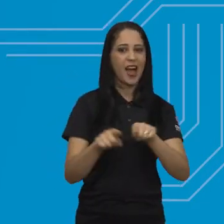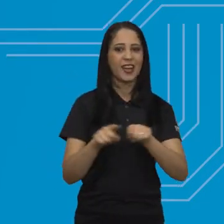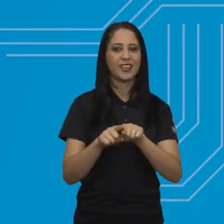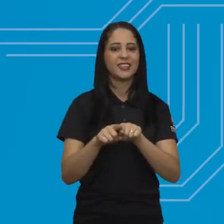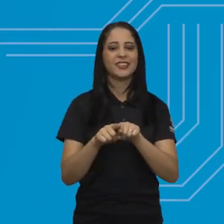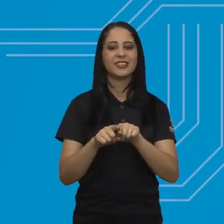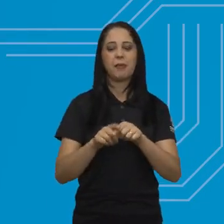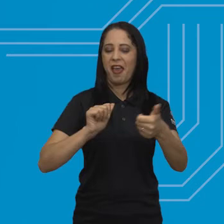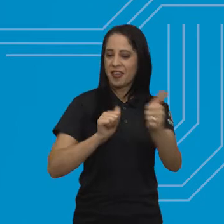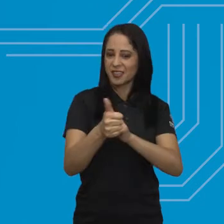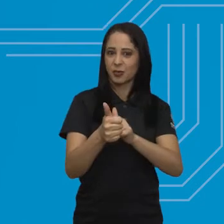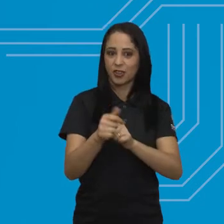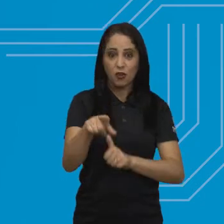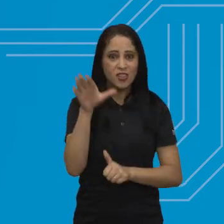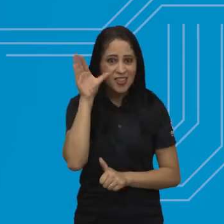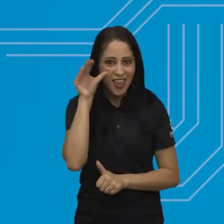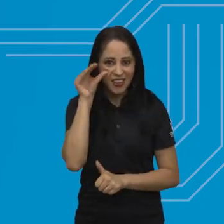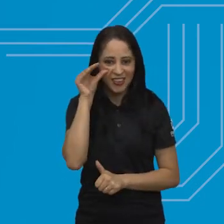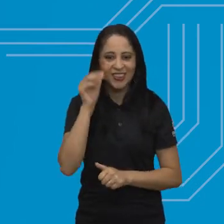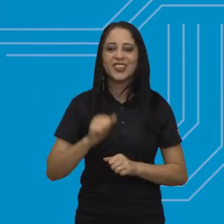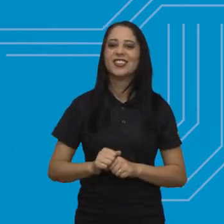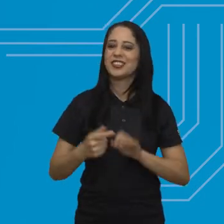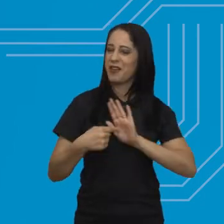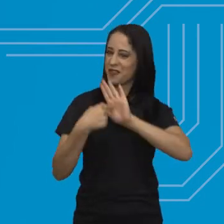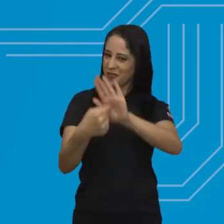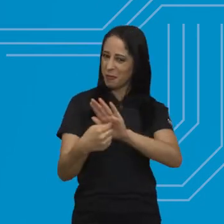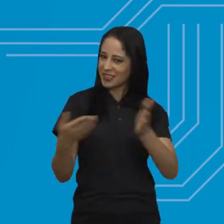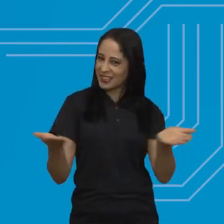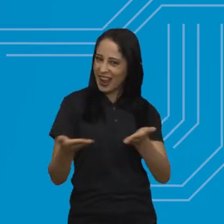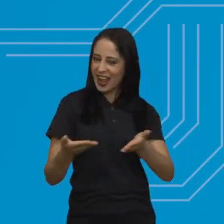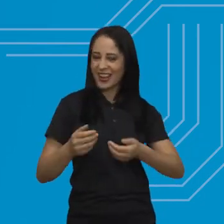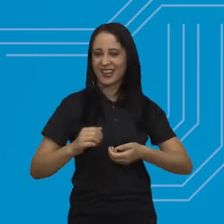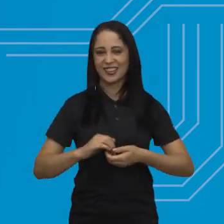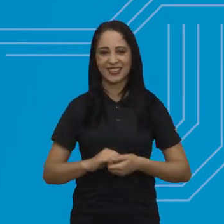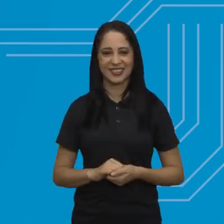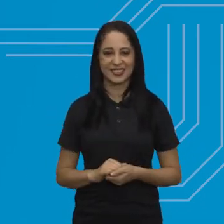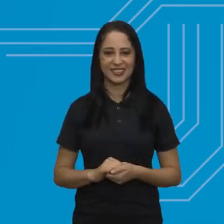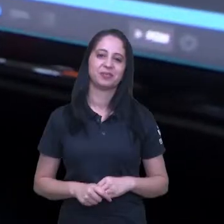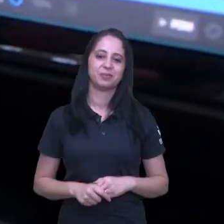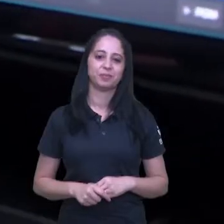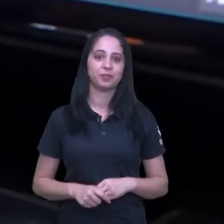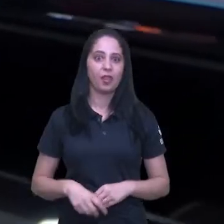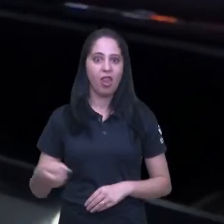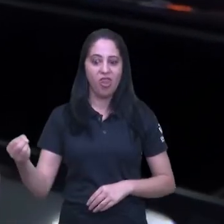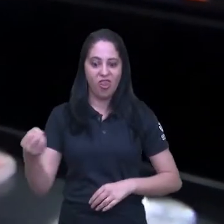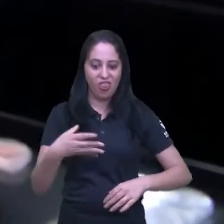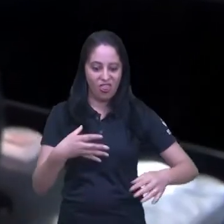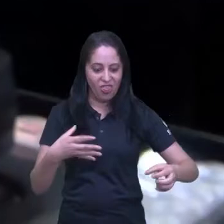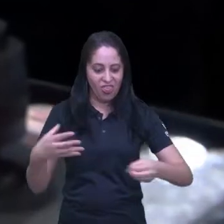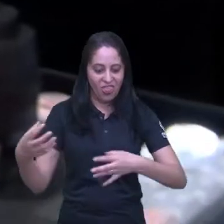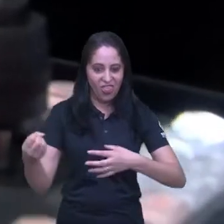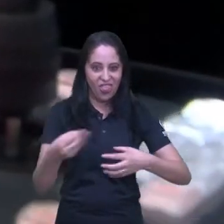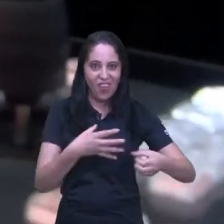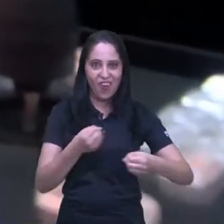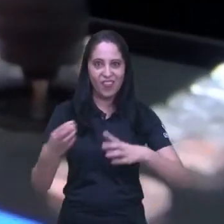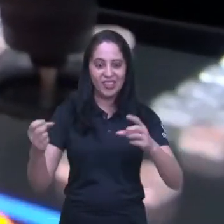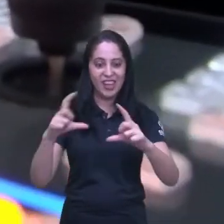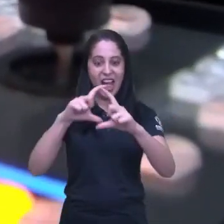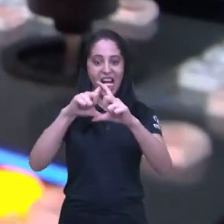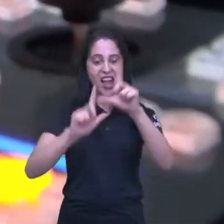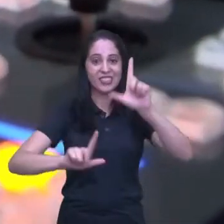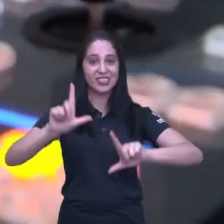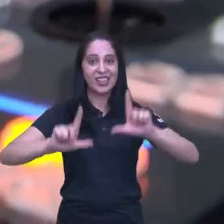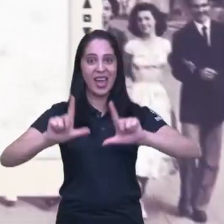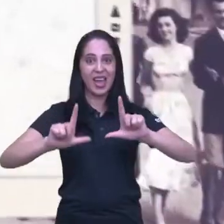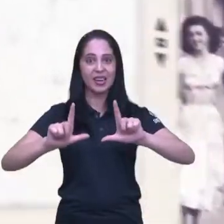entretenimento e esporte ficou curioso então a gente te mostra agora o que vem por aí e tem novidade chegando